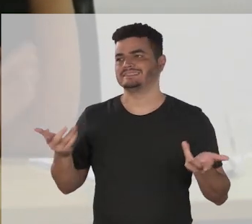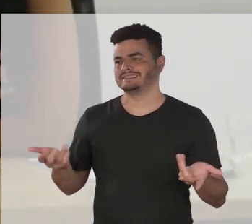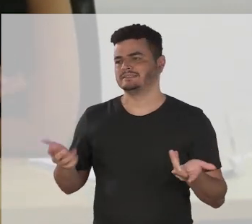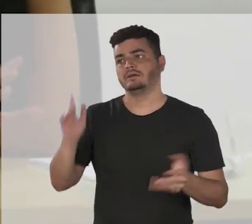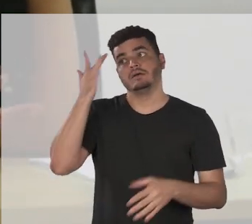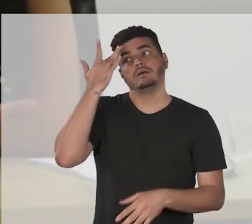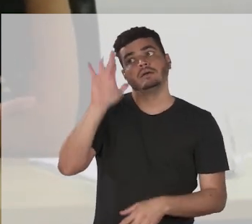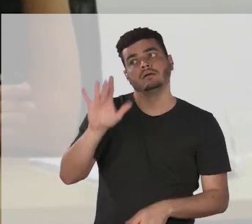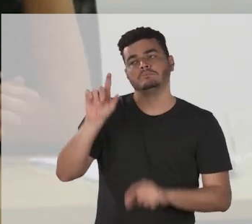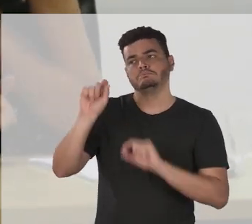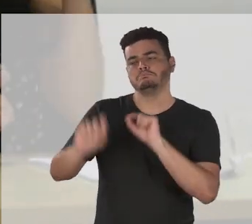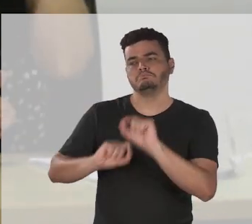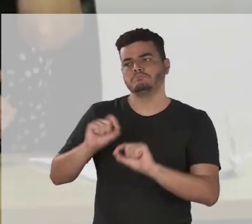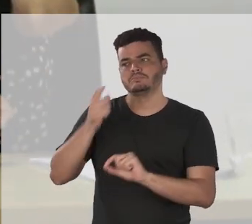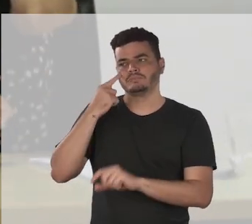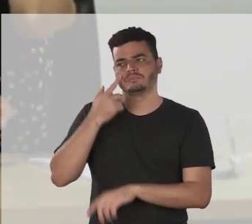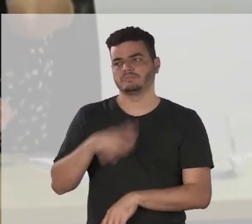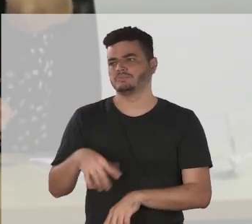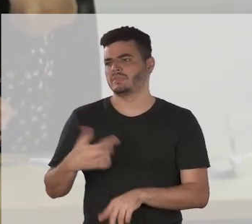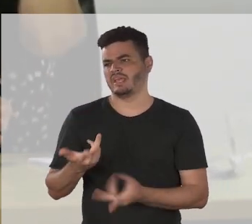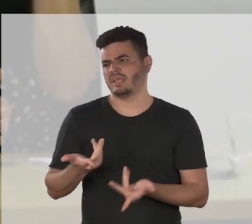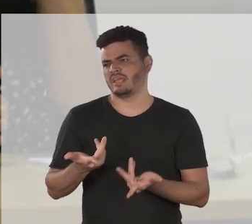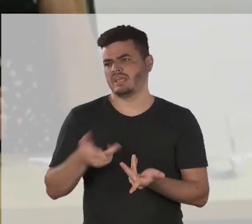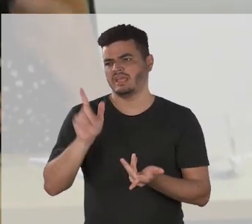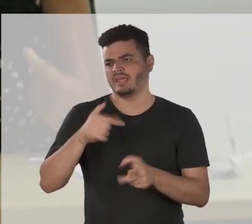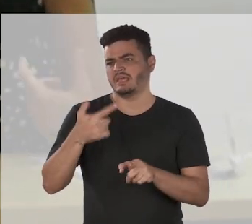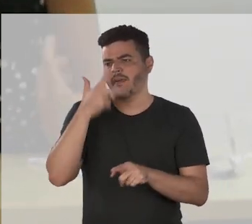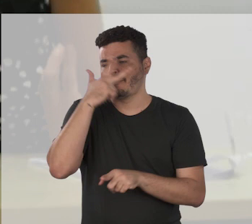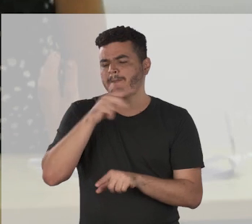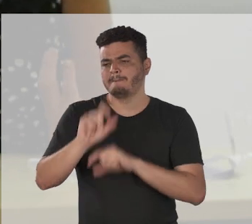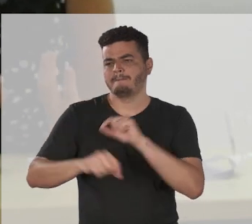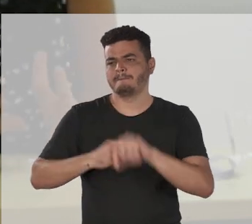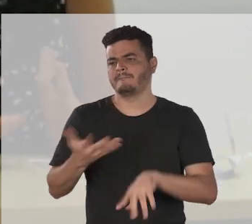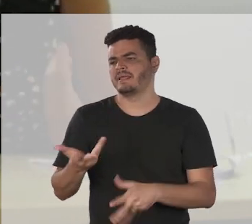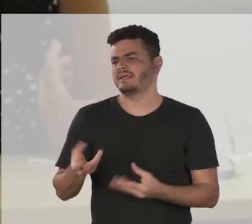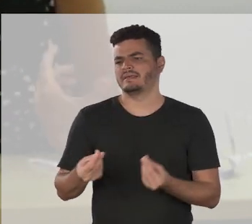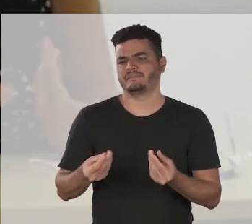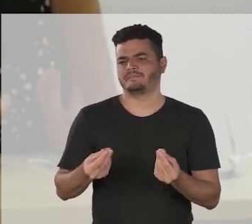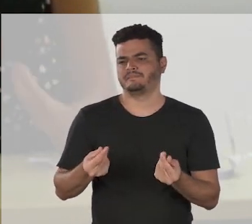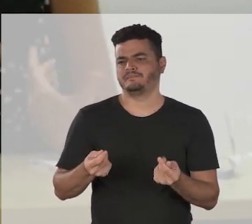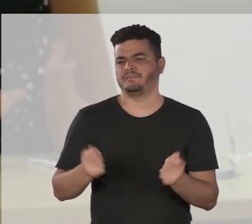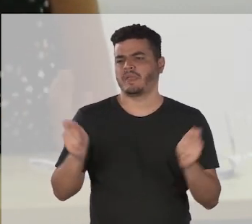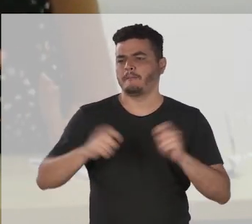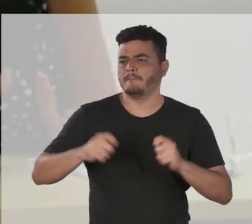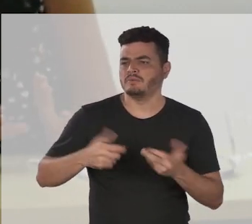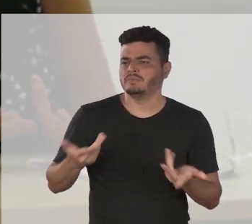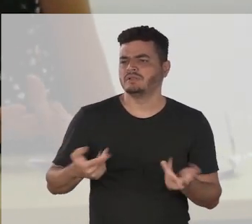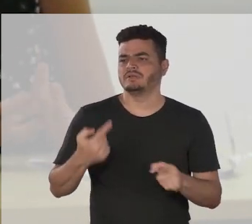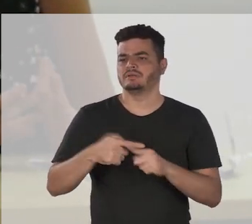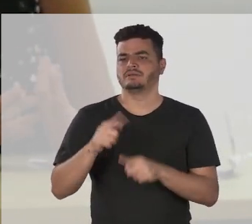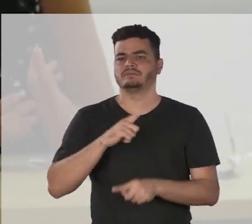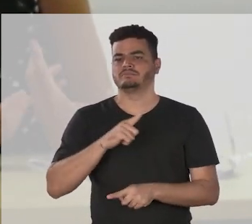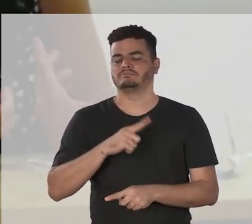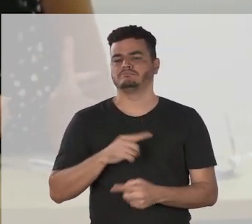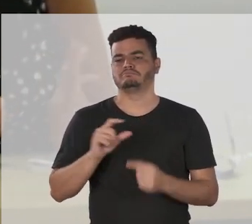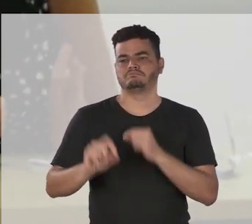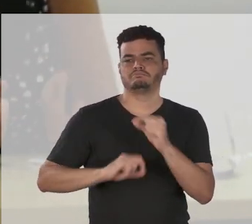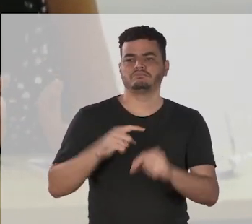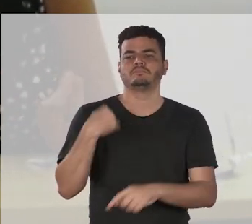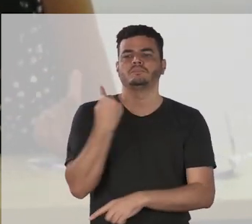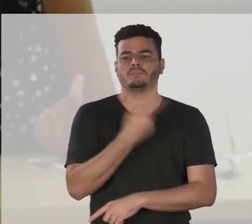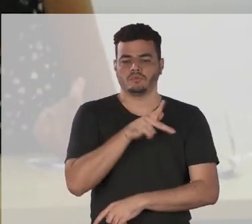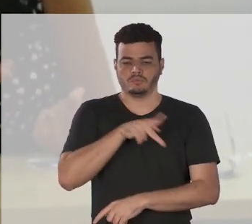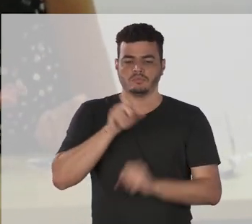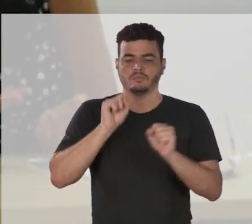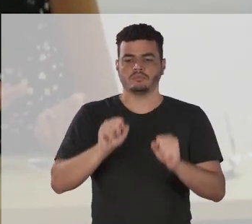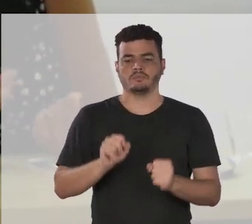Vejamos, eu não sei se colocá-lo aí como uma competência, né? Porque, digamos, pode estar os dois suportes na aula,